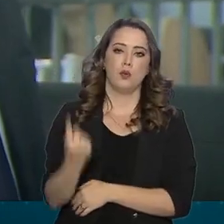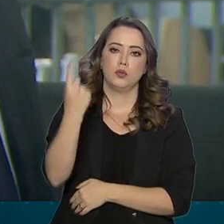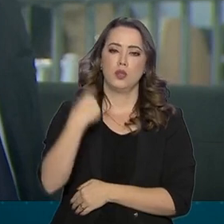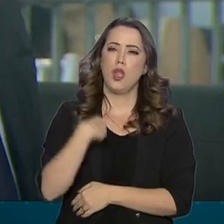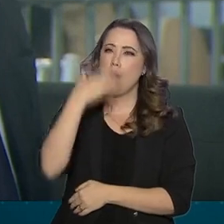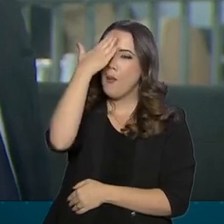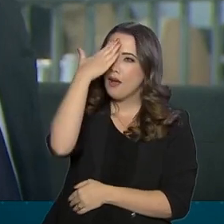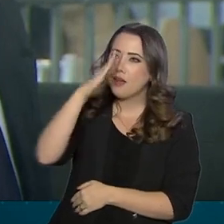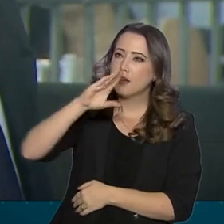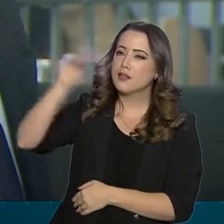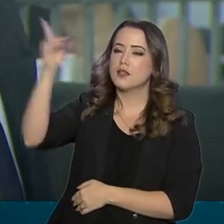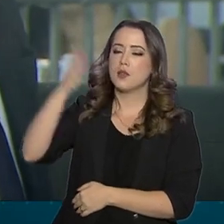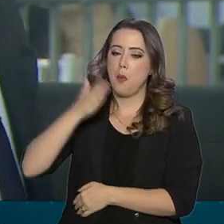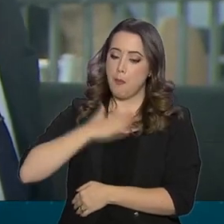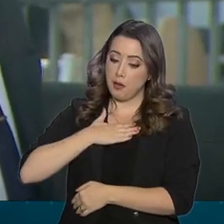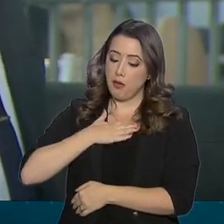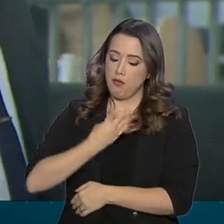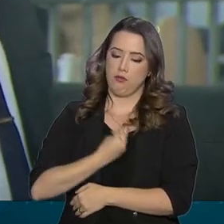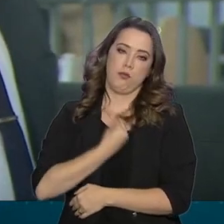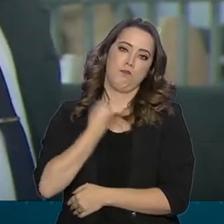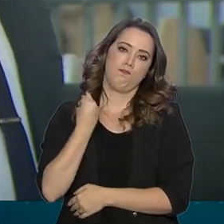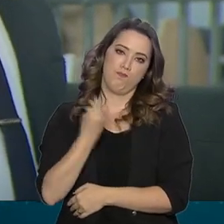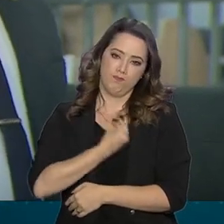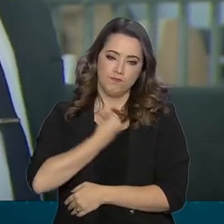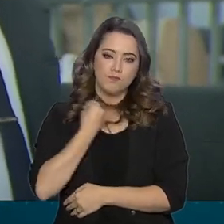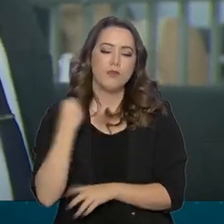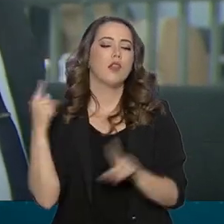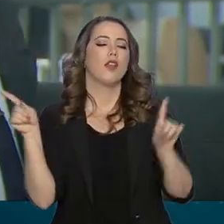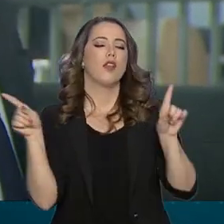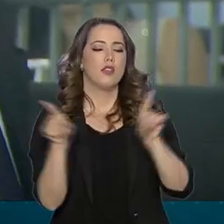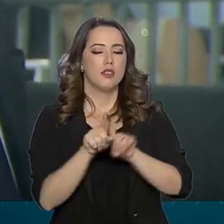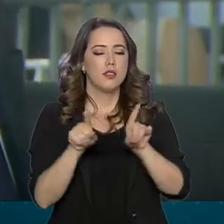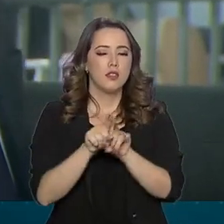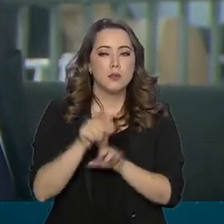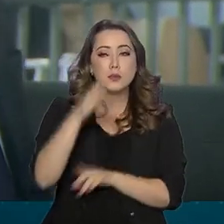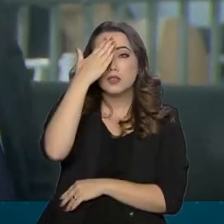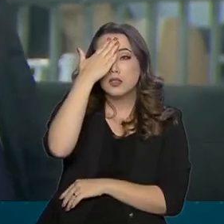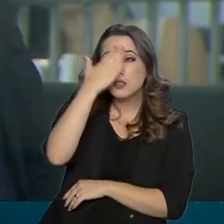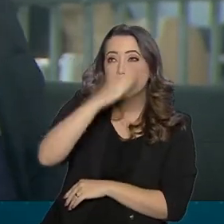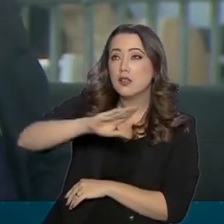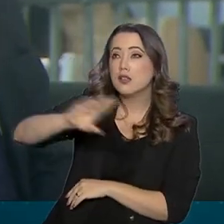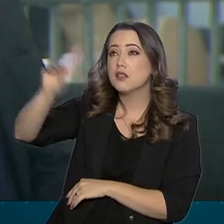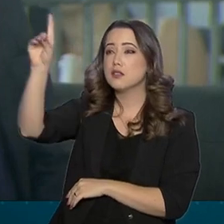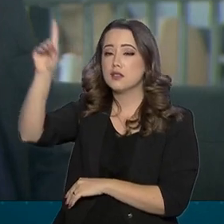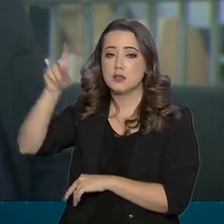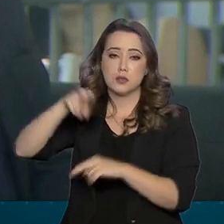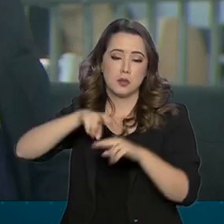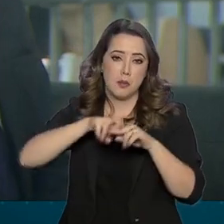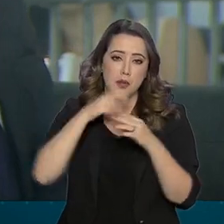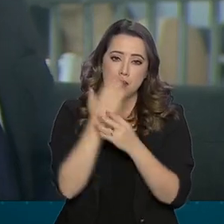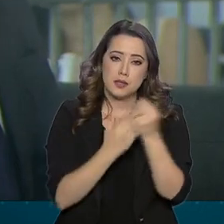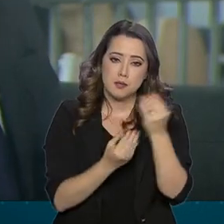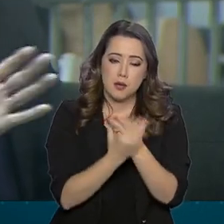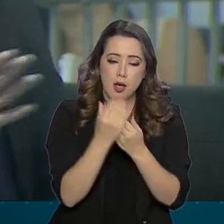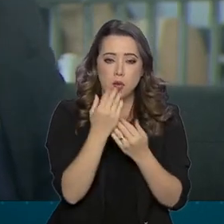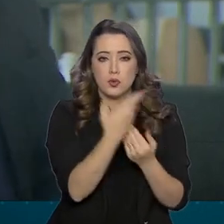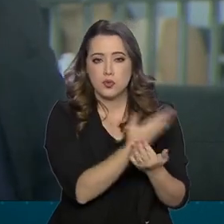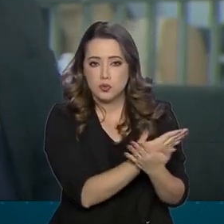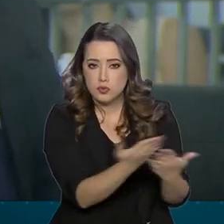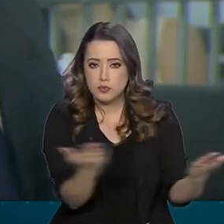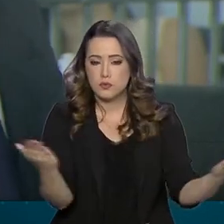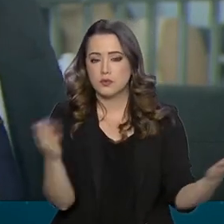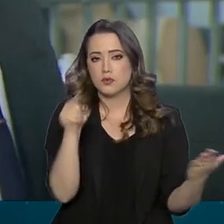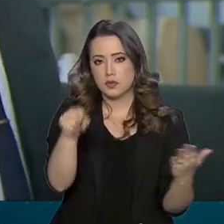Deus pela minha vida e também a Deus que pelas mãos de muitos de vocês, entre